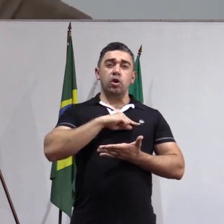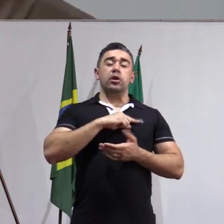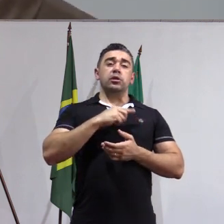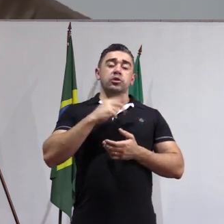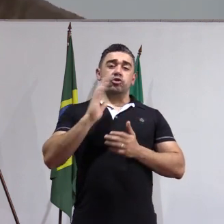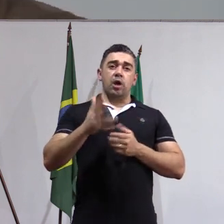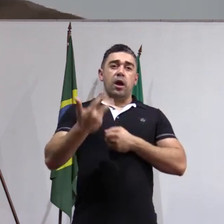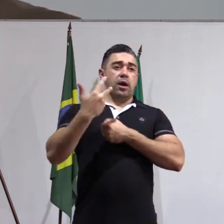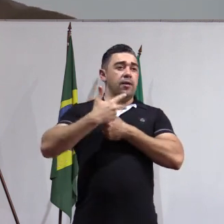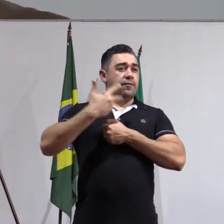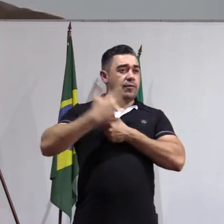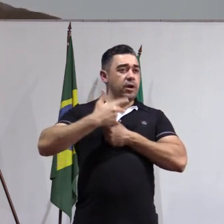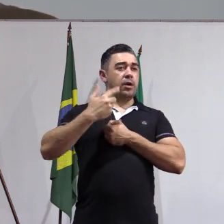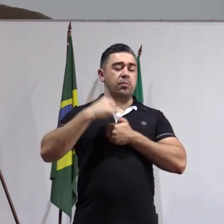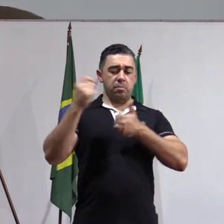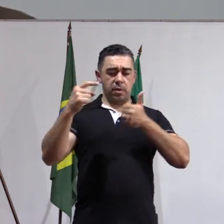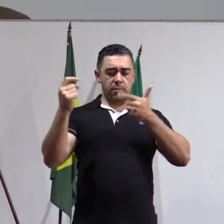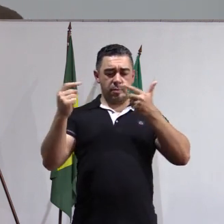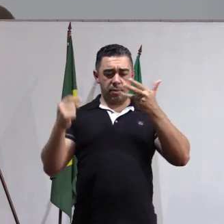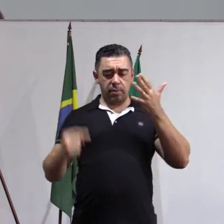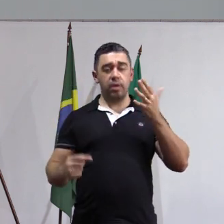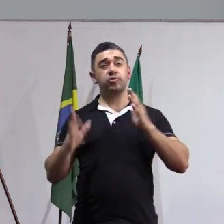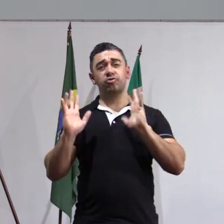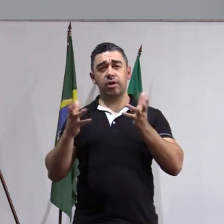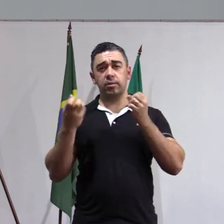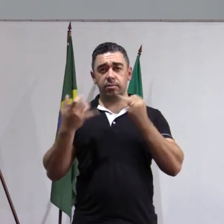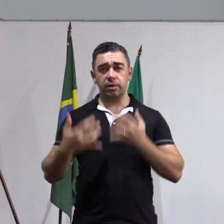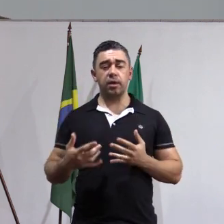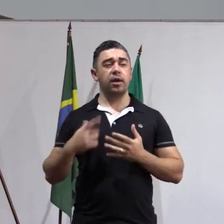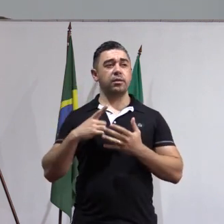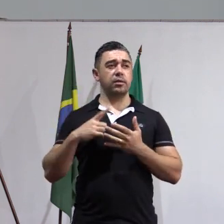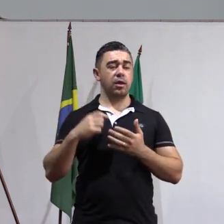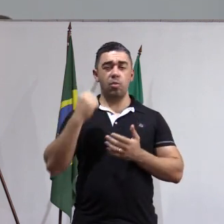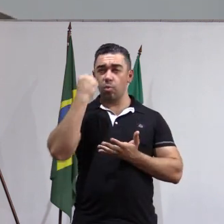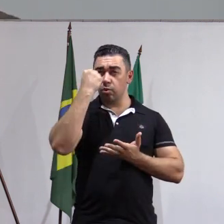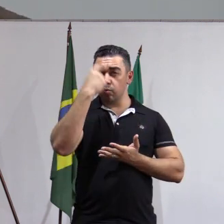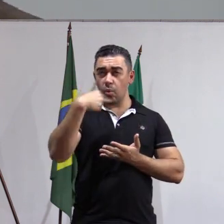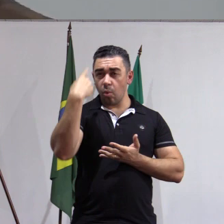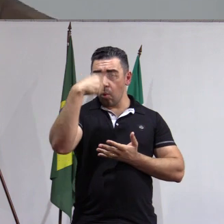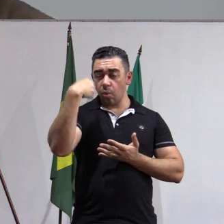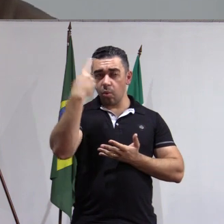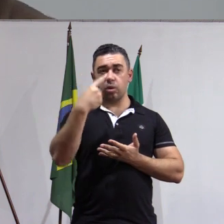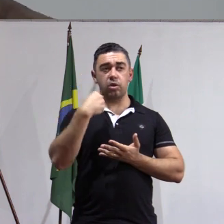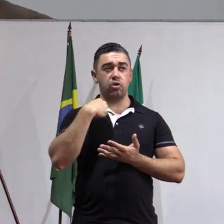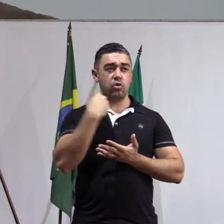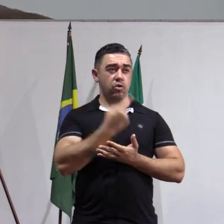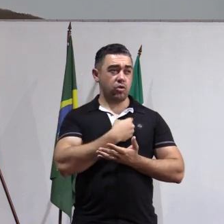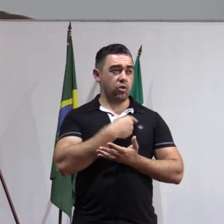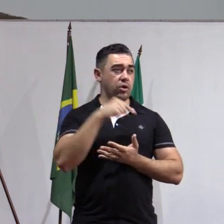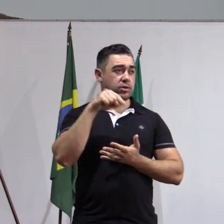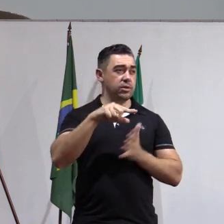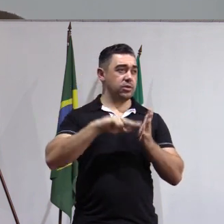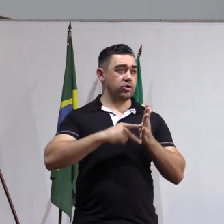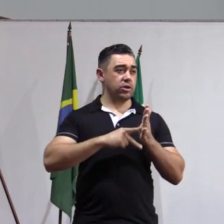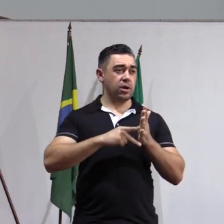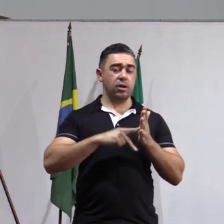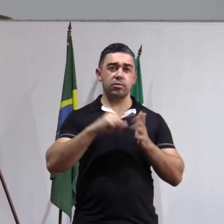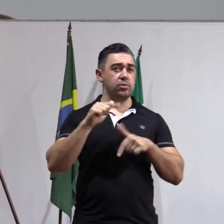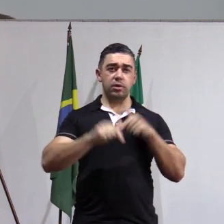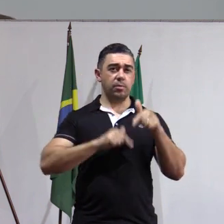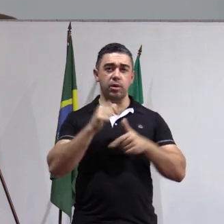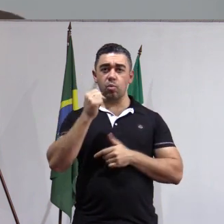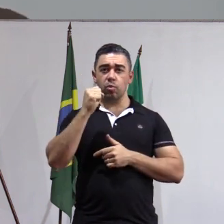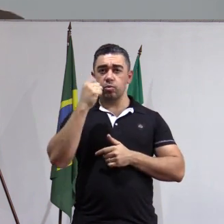relação a todas essas medidas atrás, nós falamos em relação às 8 horas. Nós, que estamos no sindicato, não trabalhamos